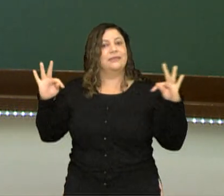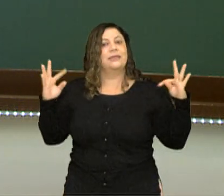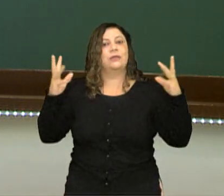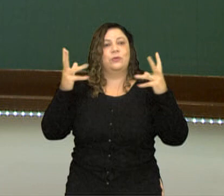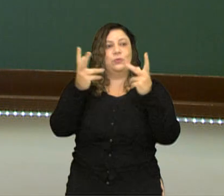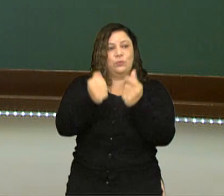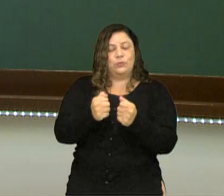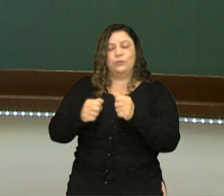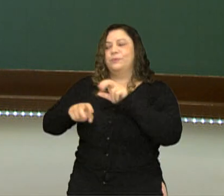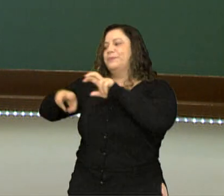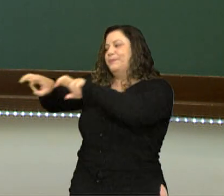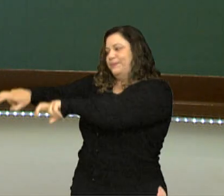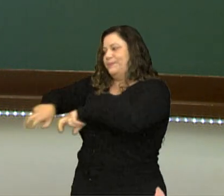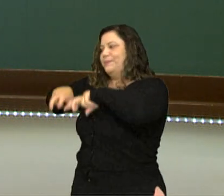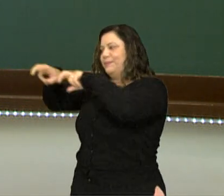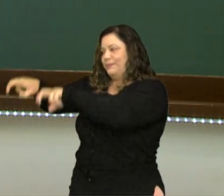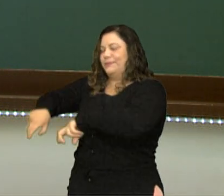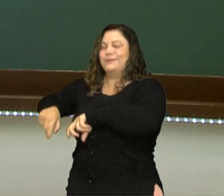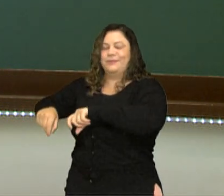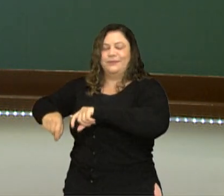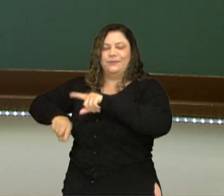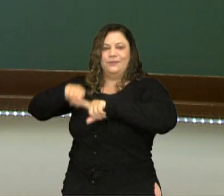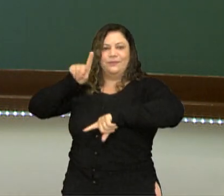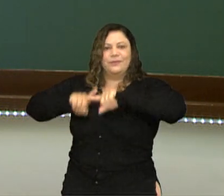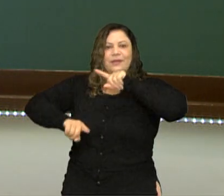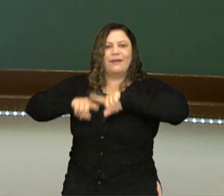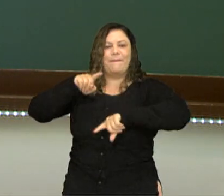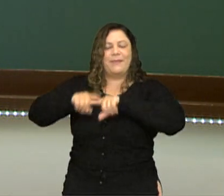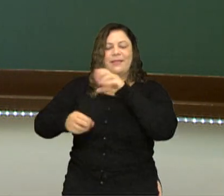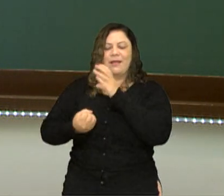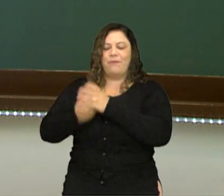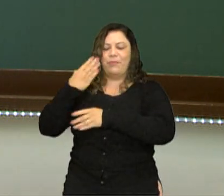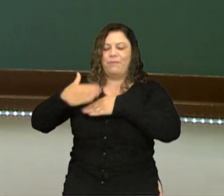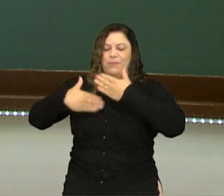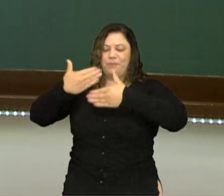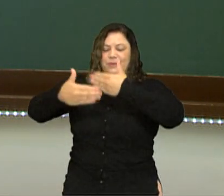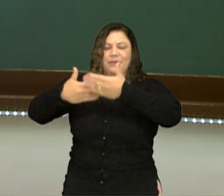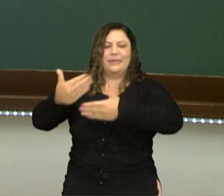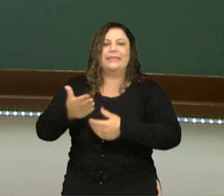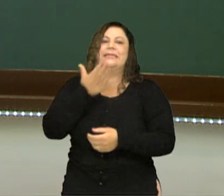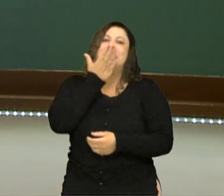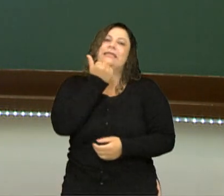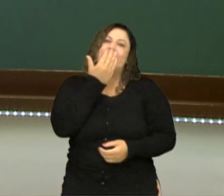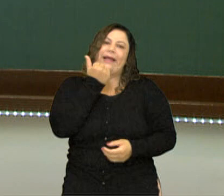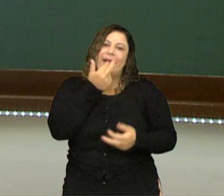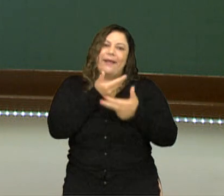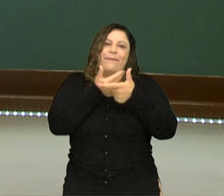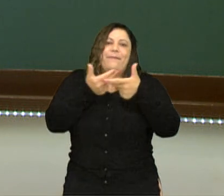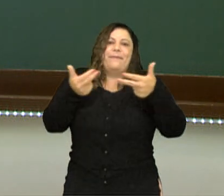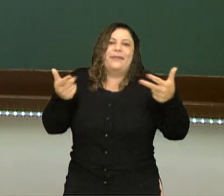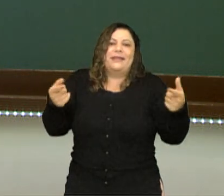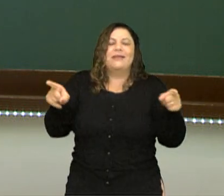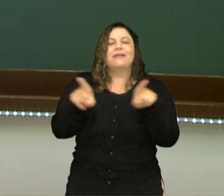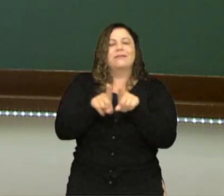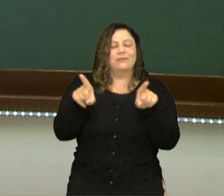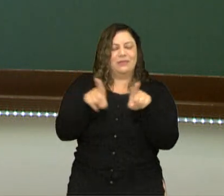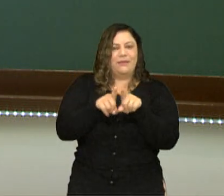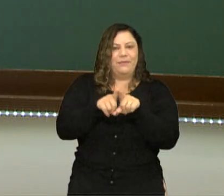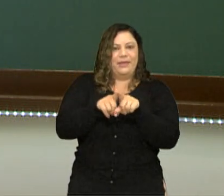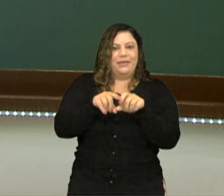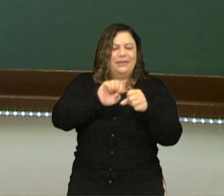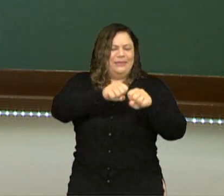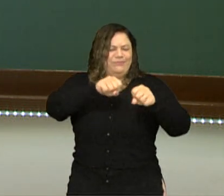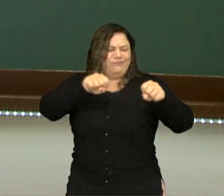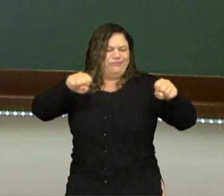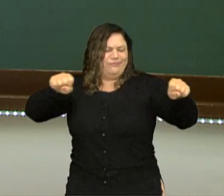produz matéria-prima para a indústria e produz alimentos. Mas a gente tem uma certa divisão. Grandes